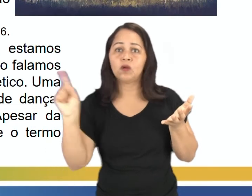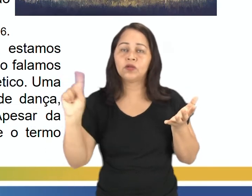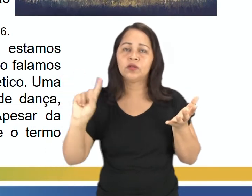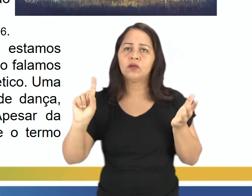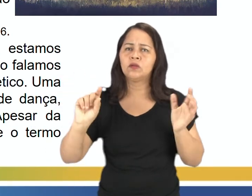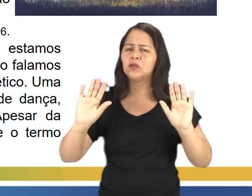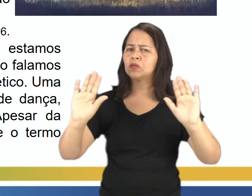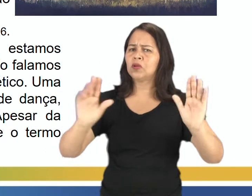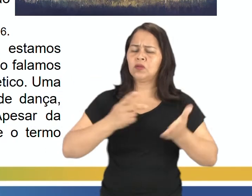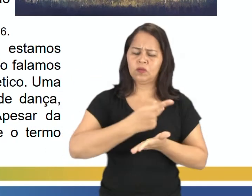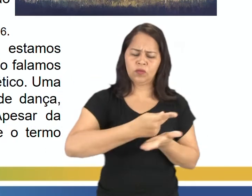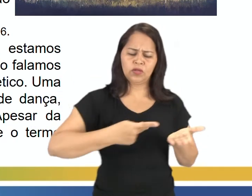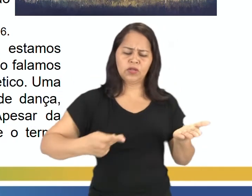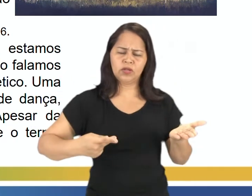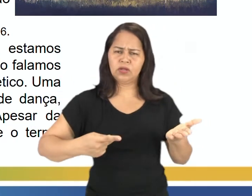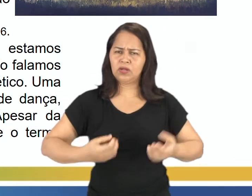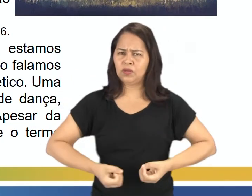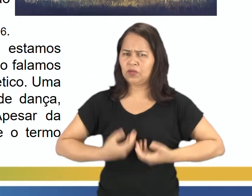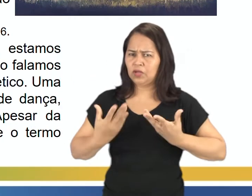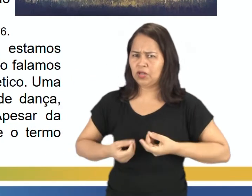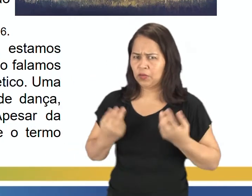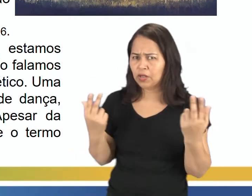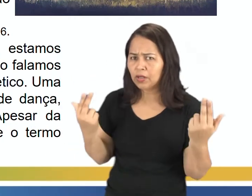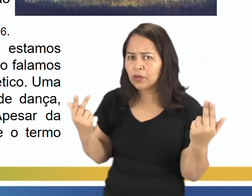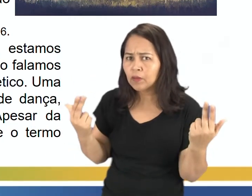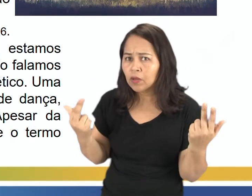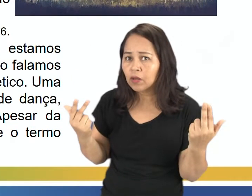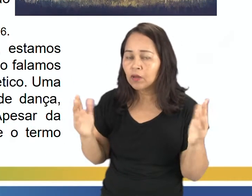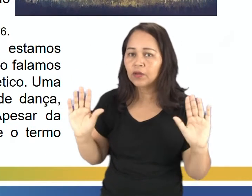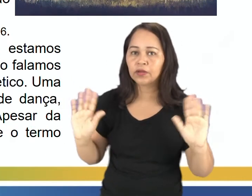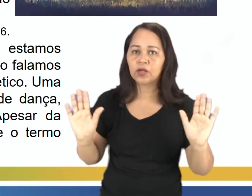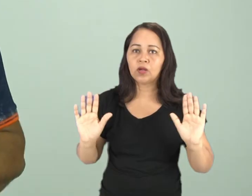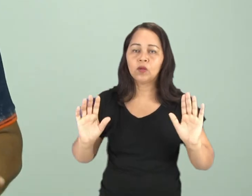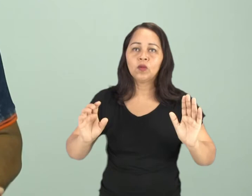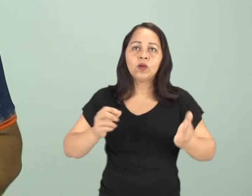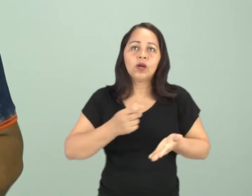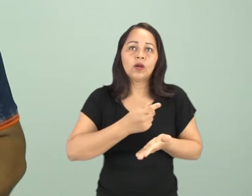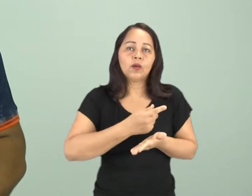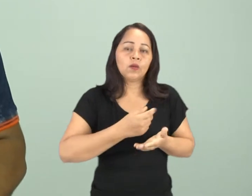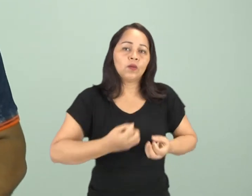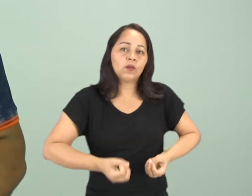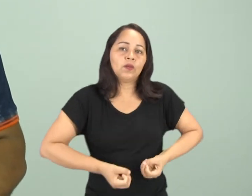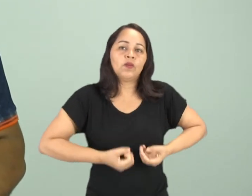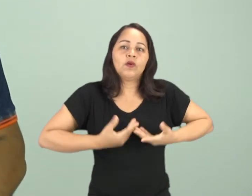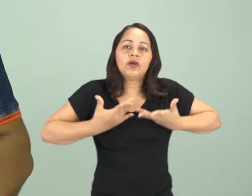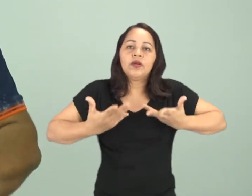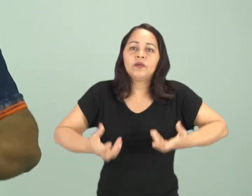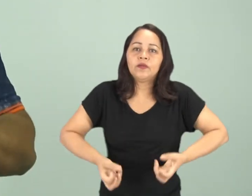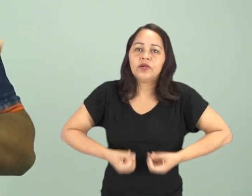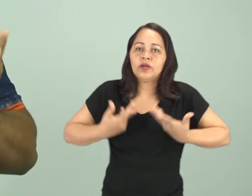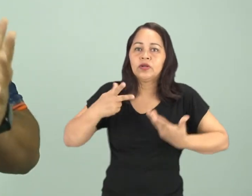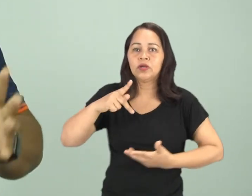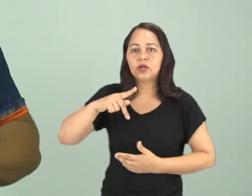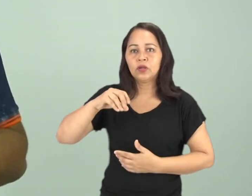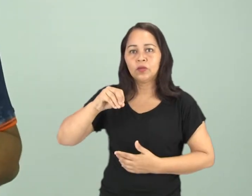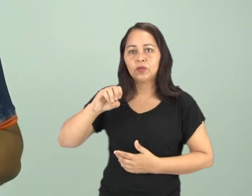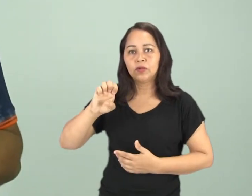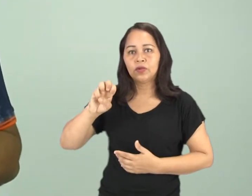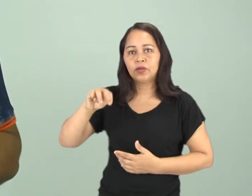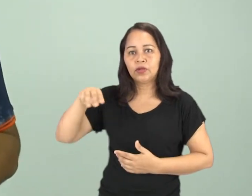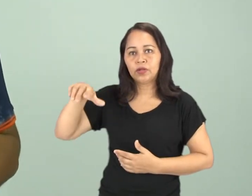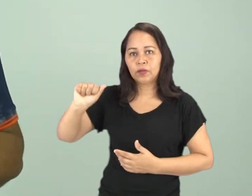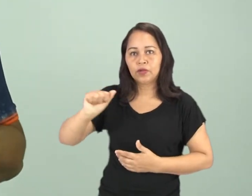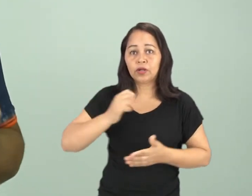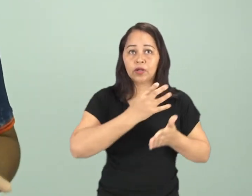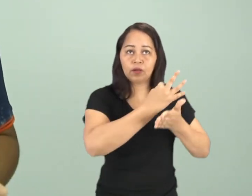poesia, certo? Nós temos aqui a poesia, o poema como sendo o quê? O